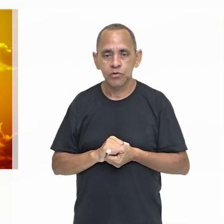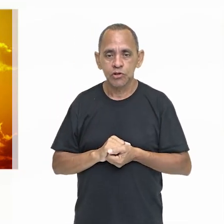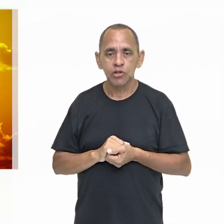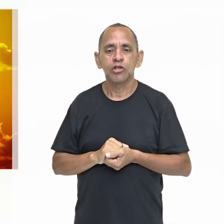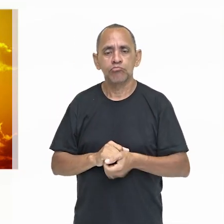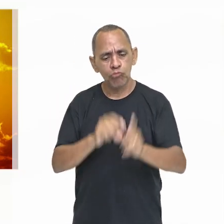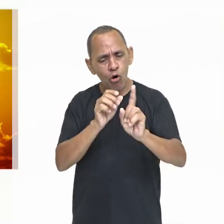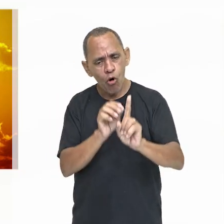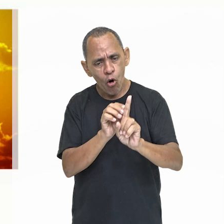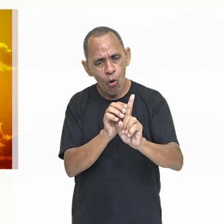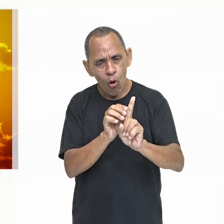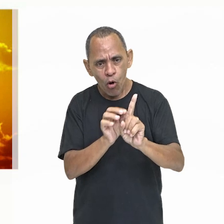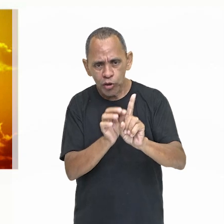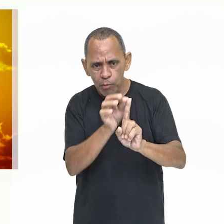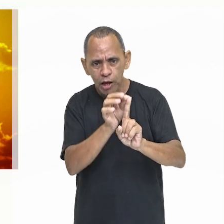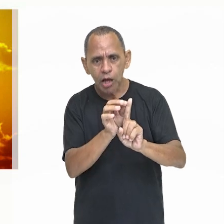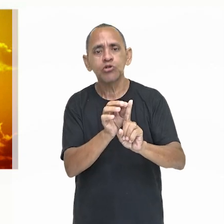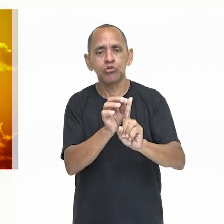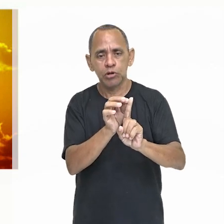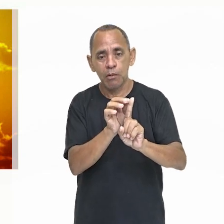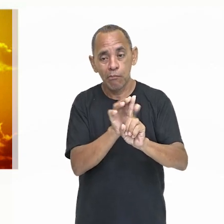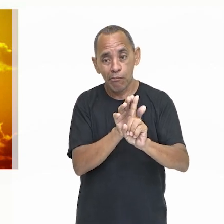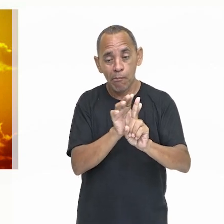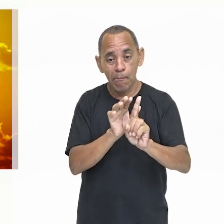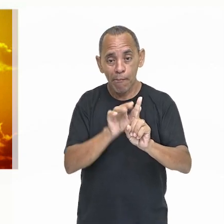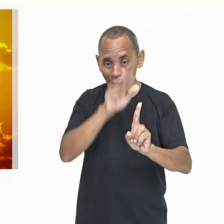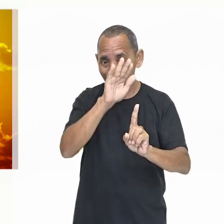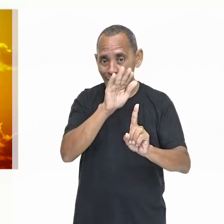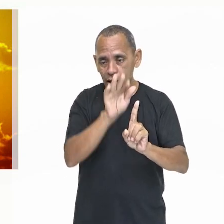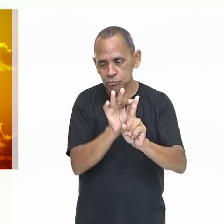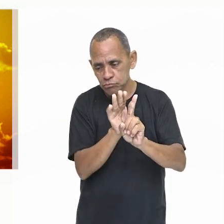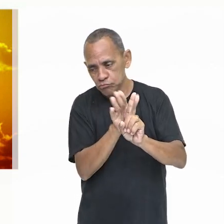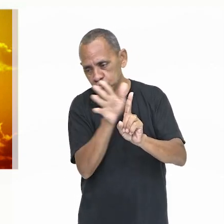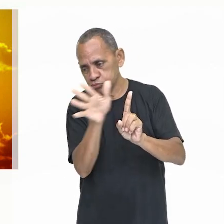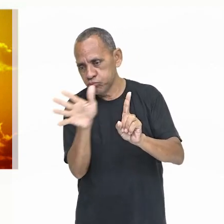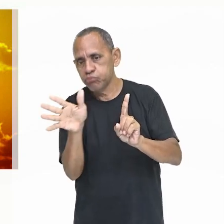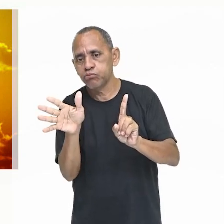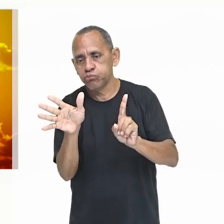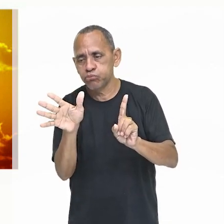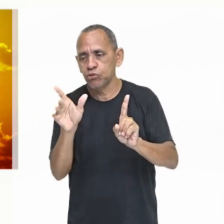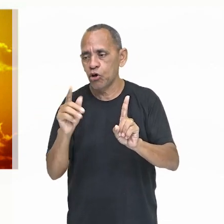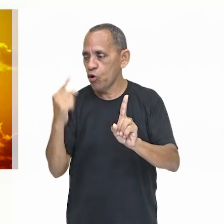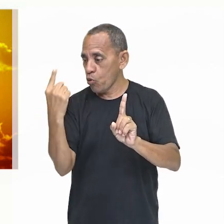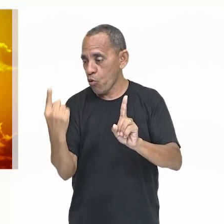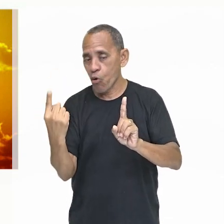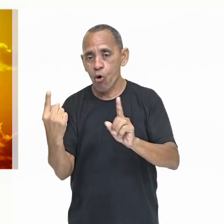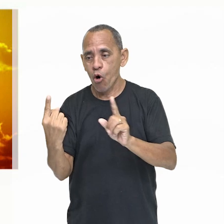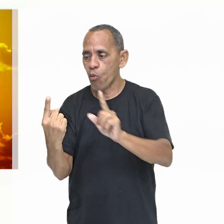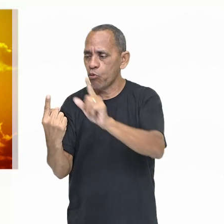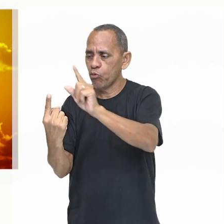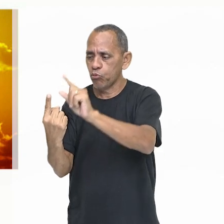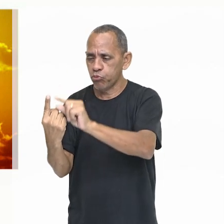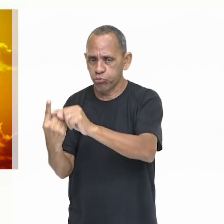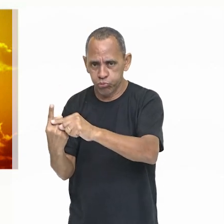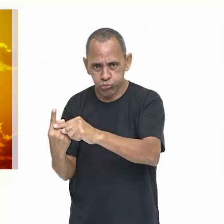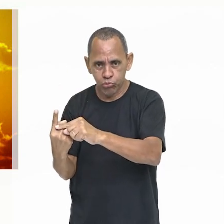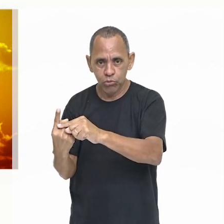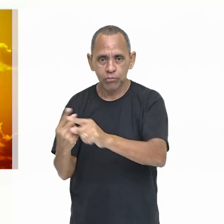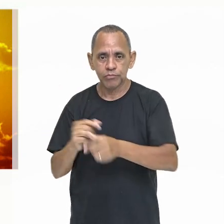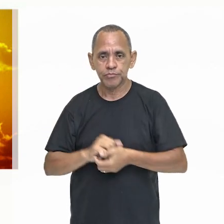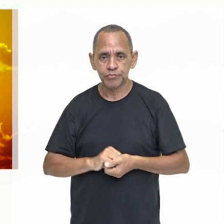com maior temperatura para outro de menor temperatura. O calor